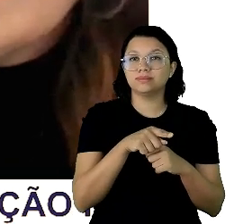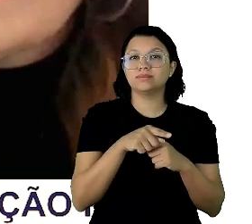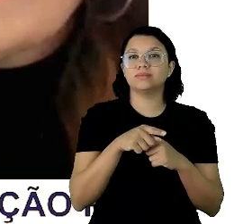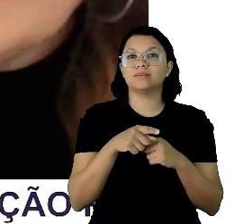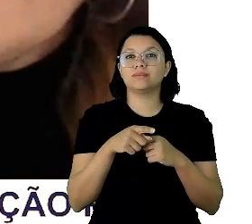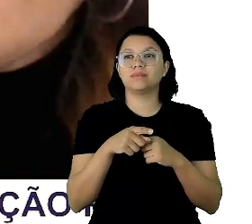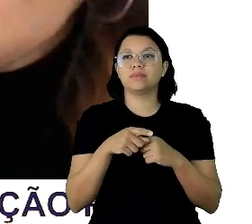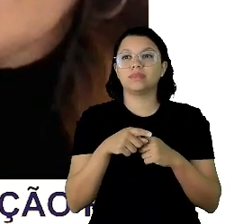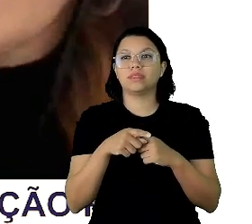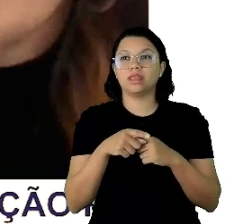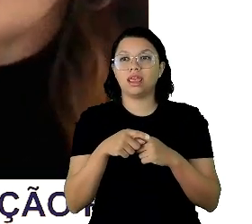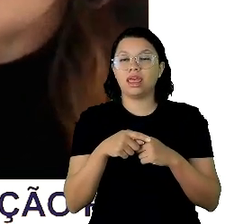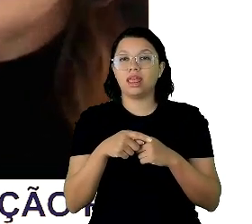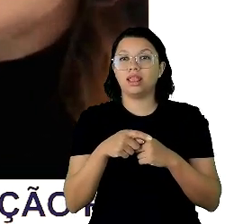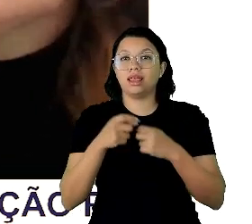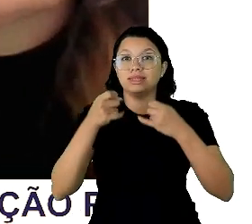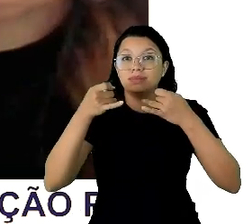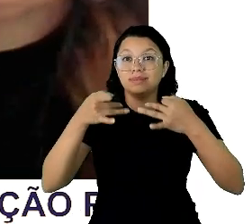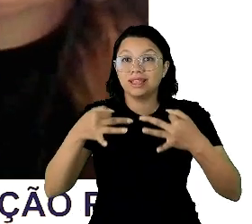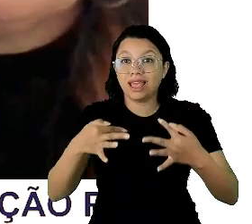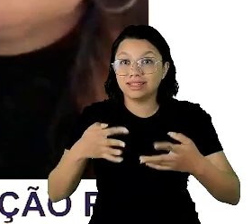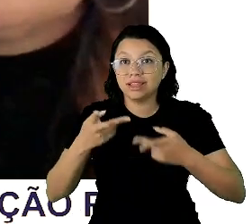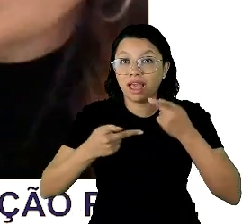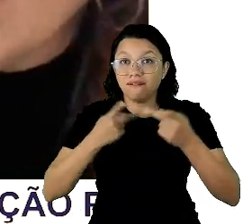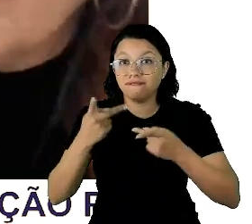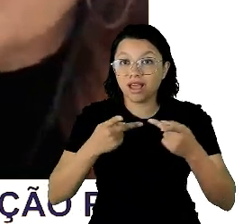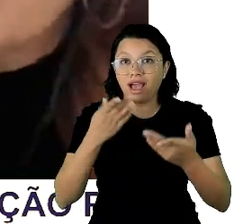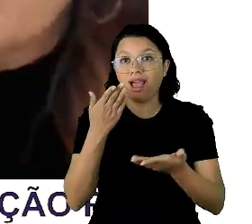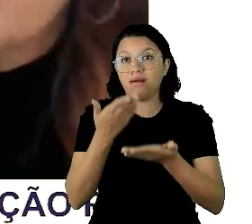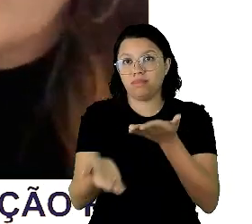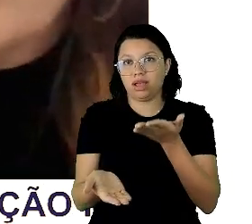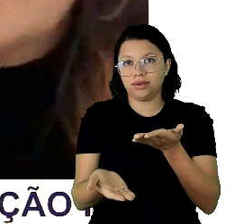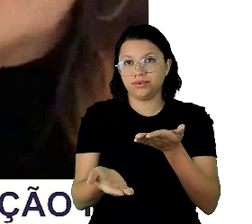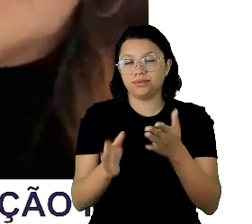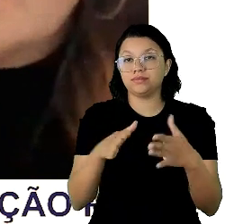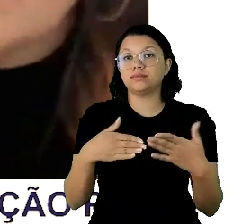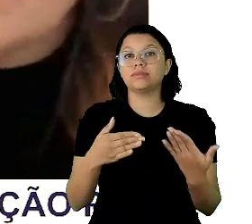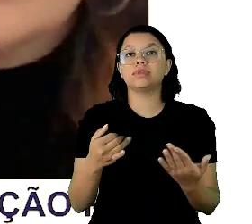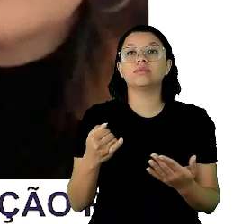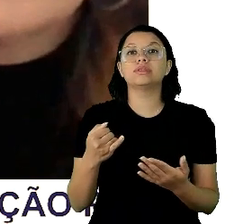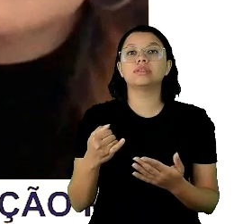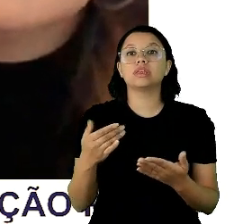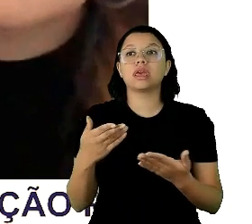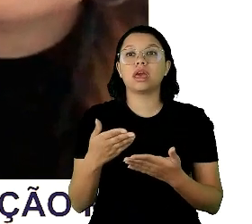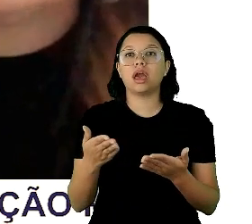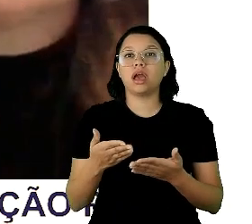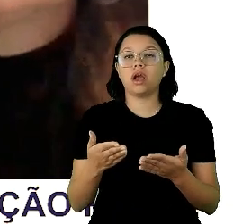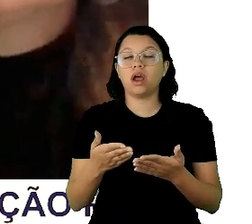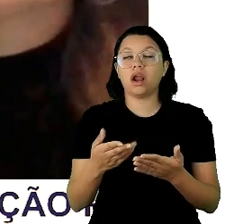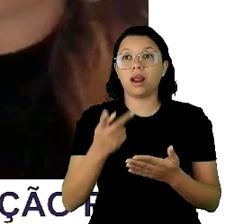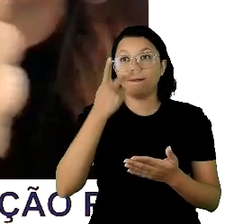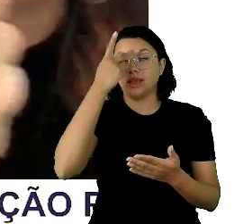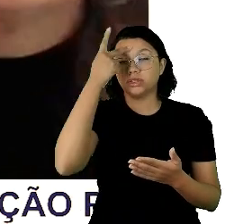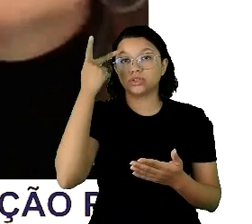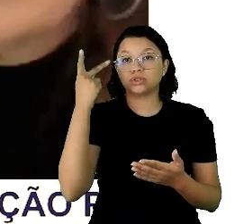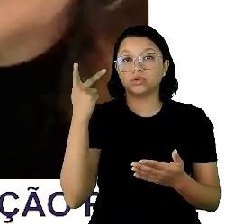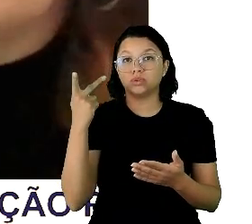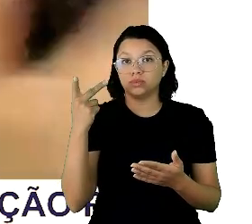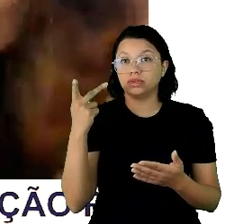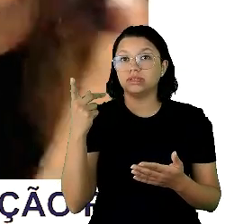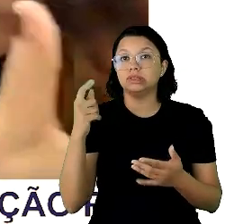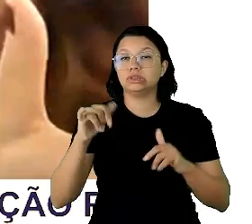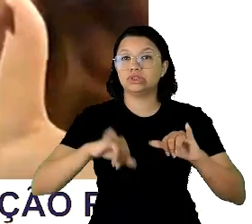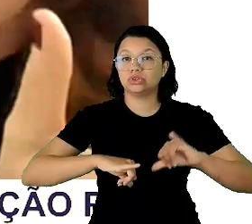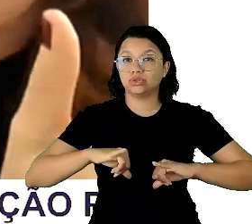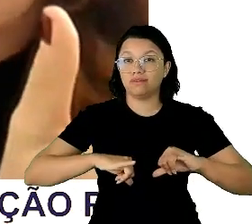espontaneidade se perca. Então, agora, se a pessoa passou por um problema desse, vamos supor, ela